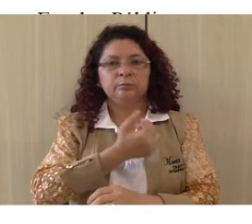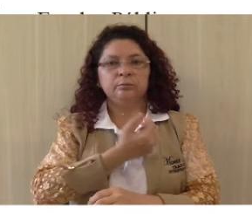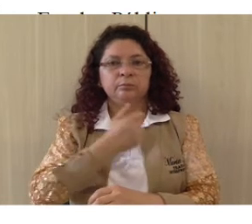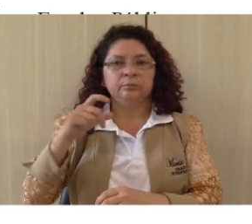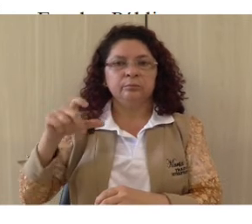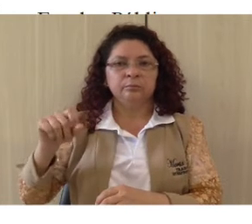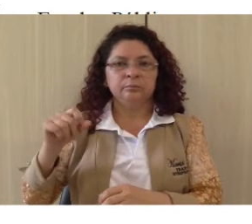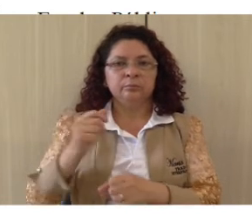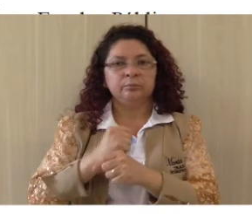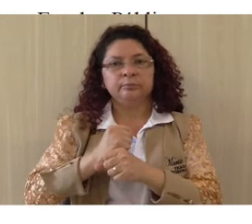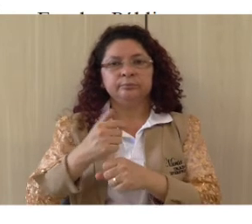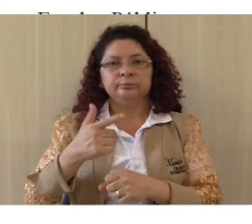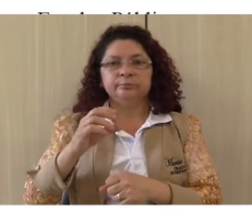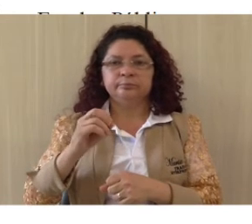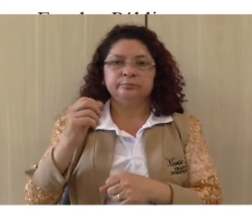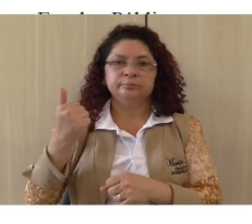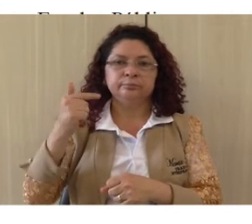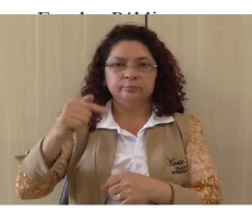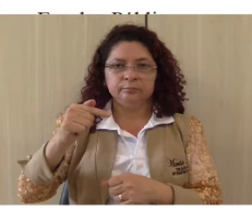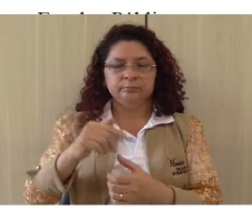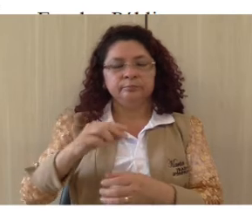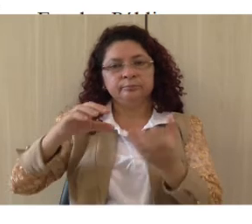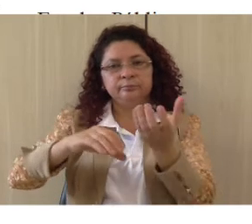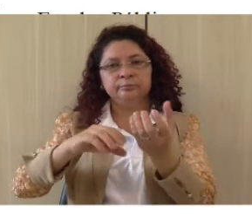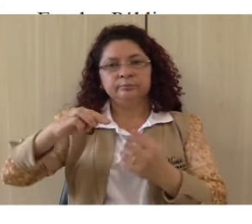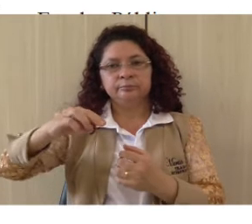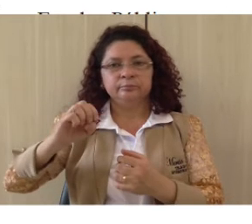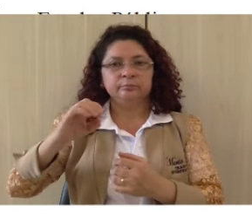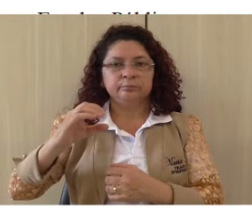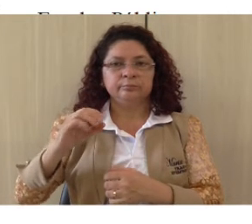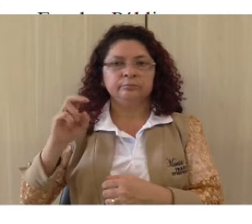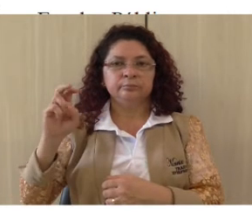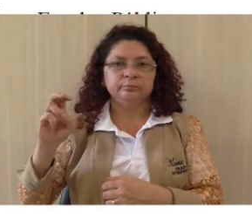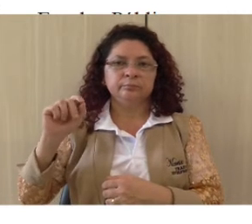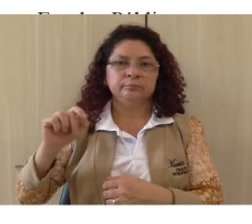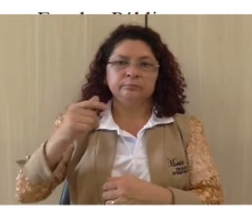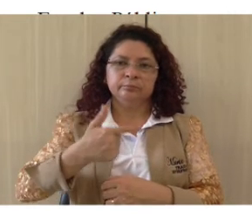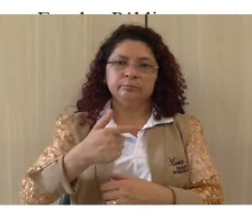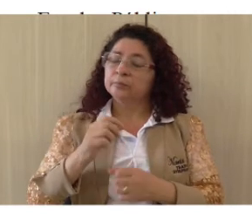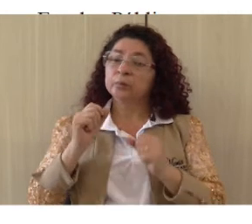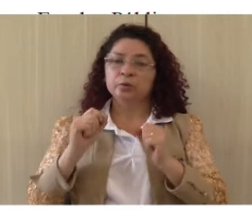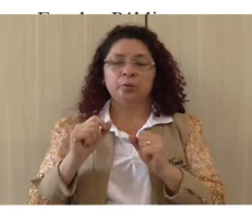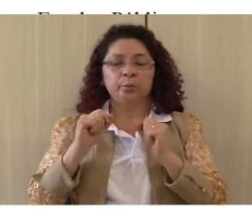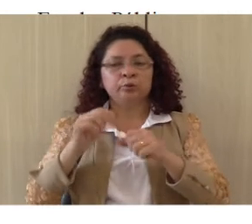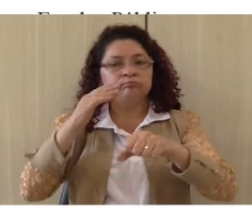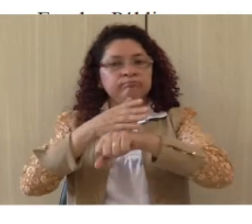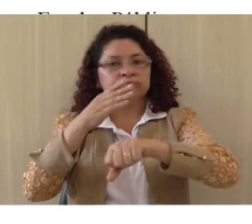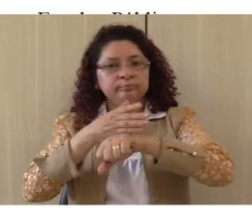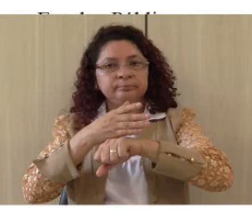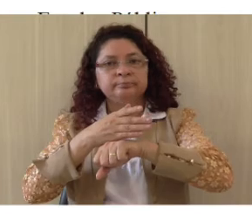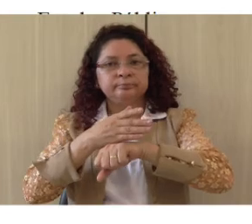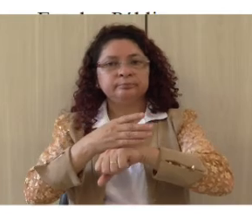5 de maio de 2017, do MEC. Item 5.2. Somente poderão concorrer às vagas reservadas